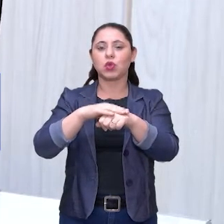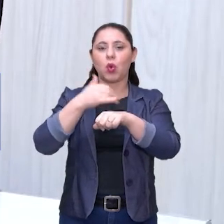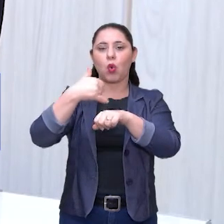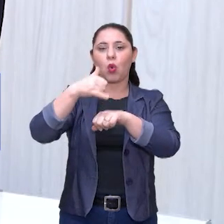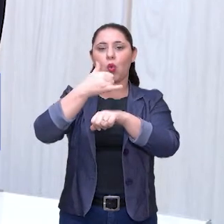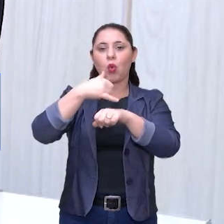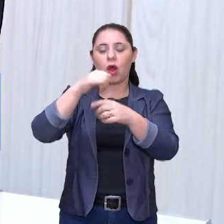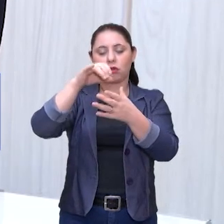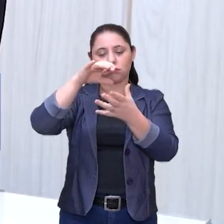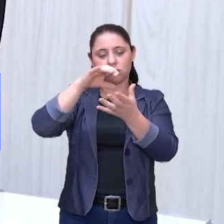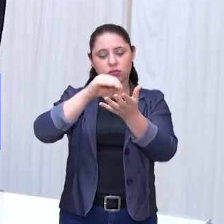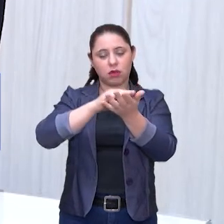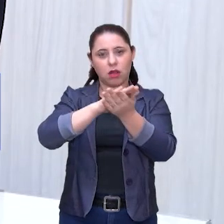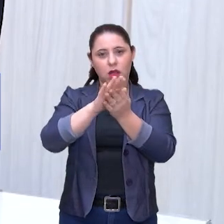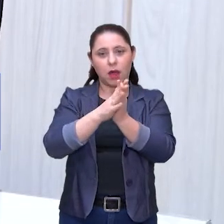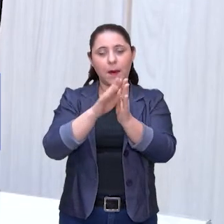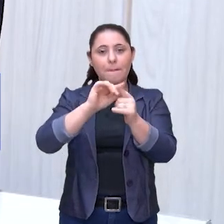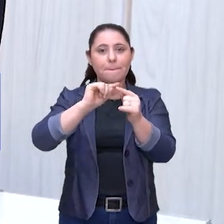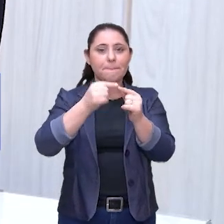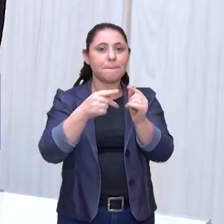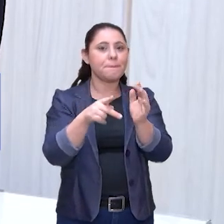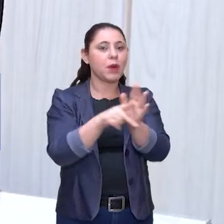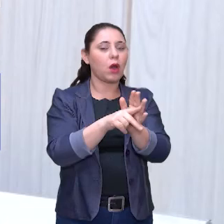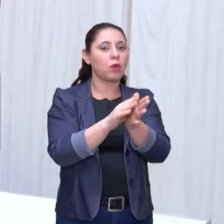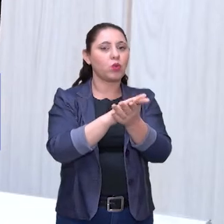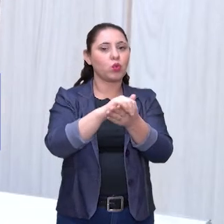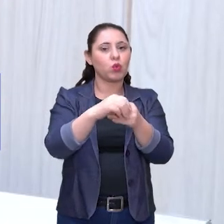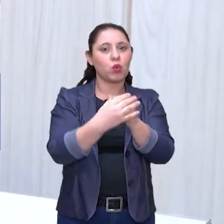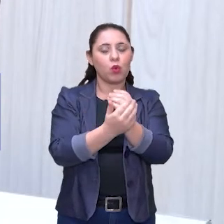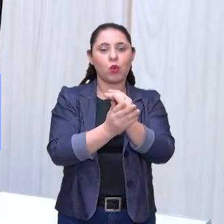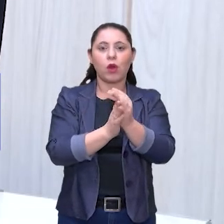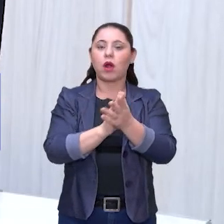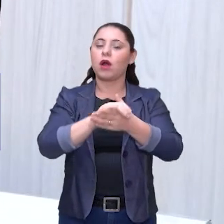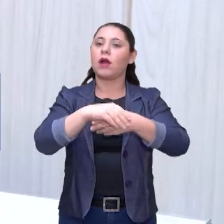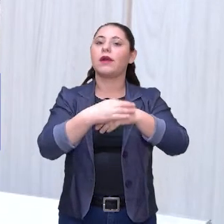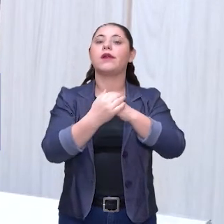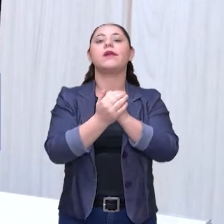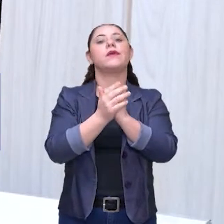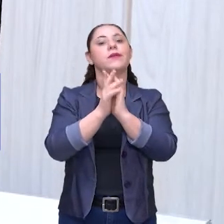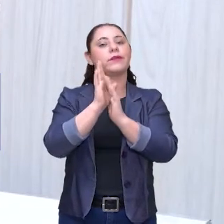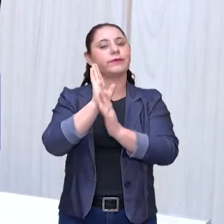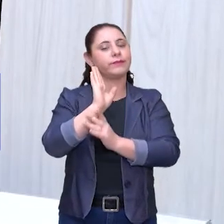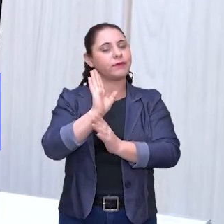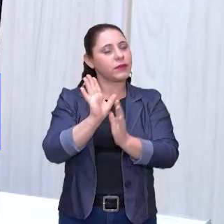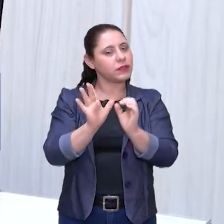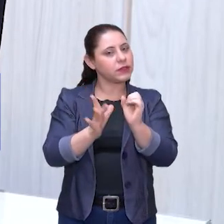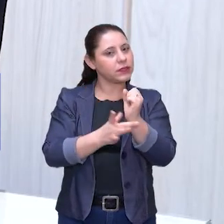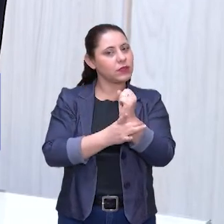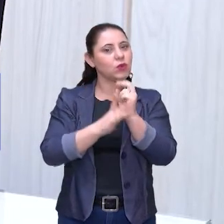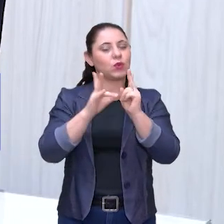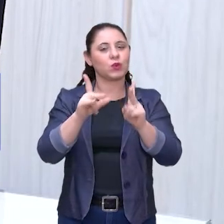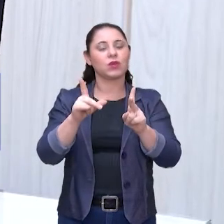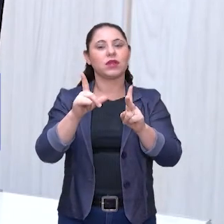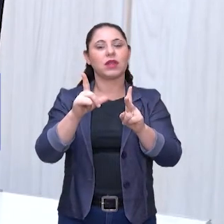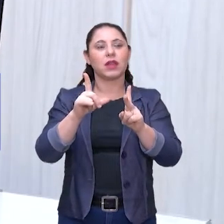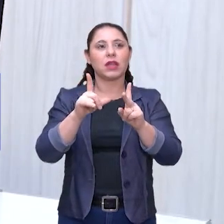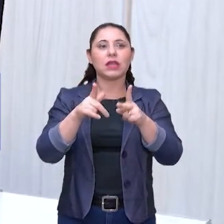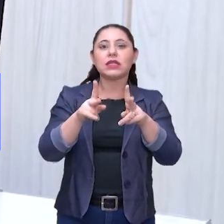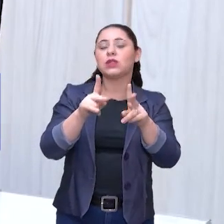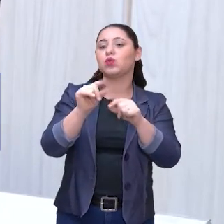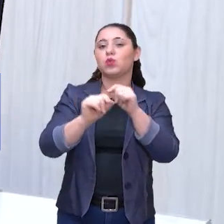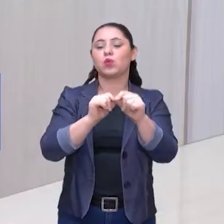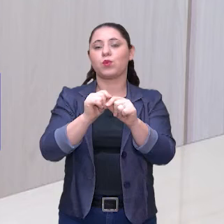concentração maior de lipídios, né? Tem sabonetes específicos para lavar as mãos, então é mais